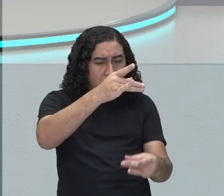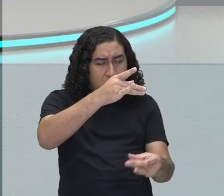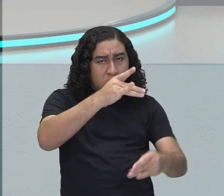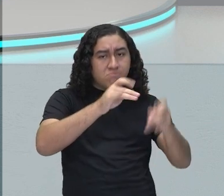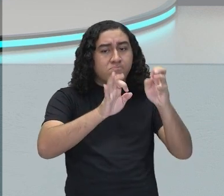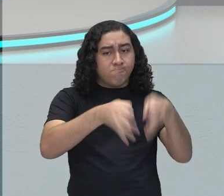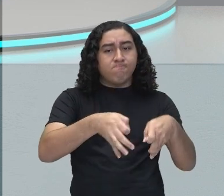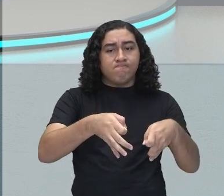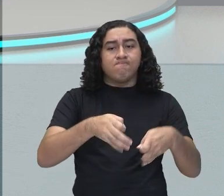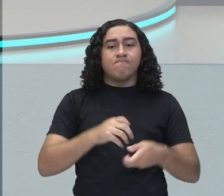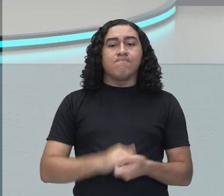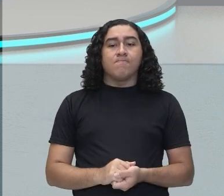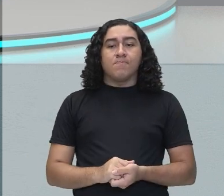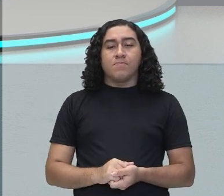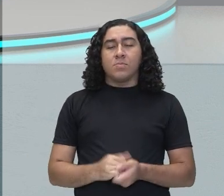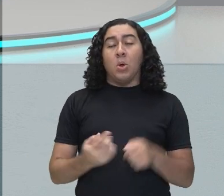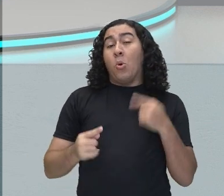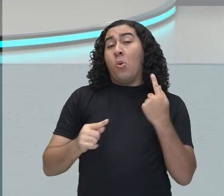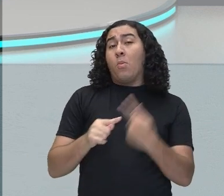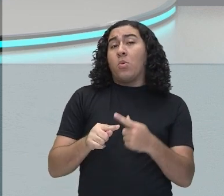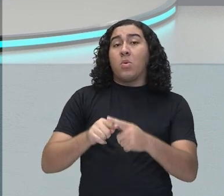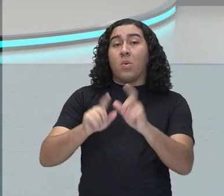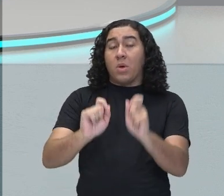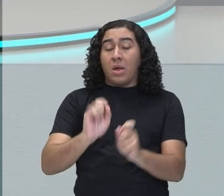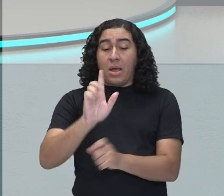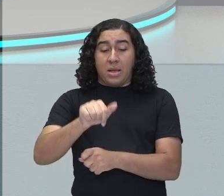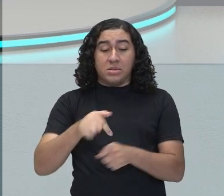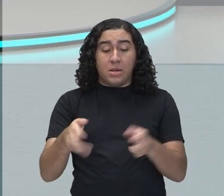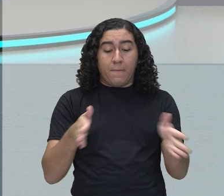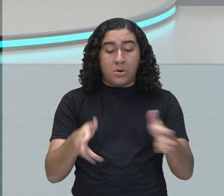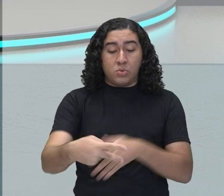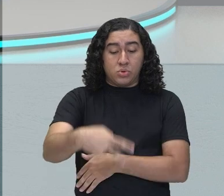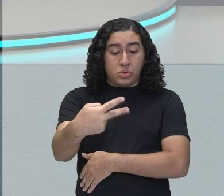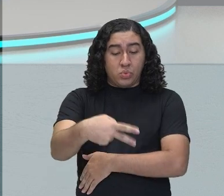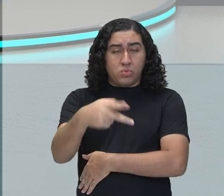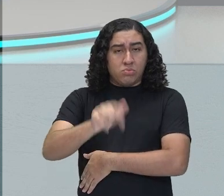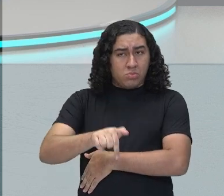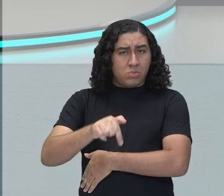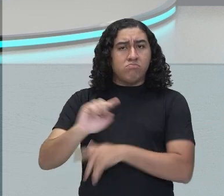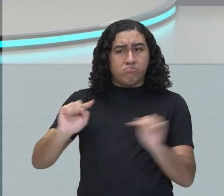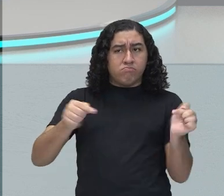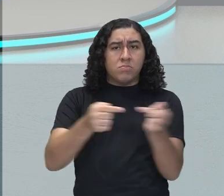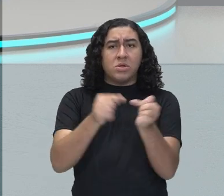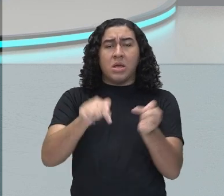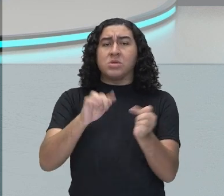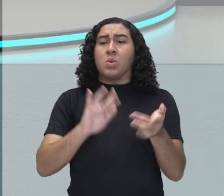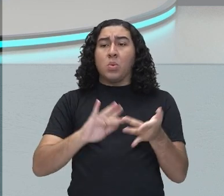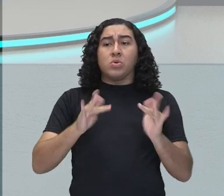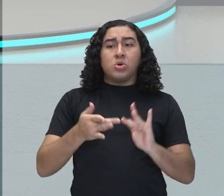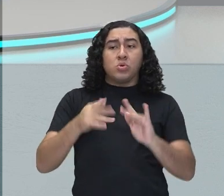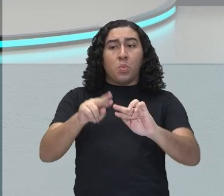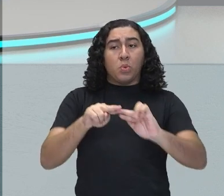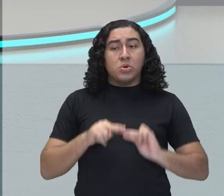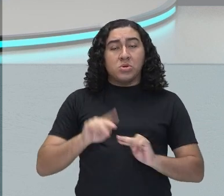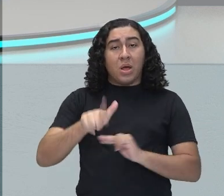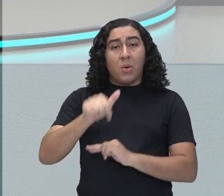demasiadamente. Né? Então, porque essa segunda geração foi assim? Né? Por isso que foi chamada